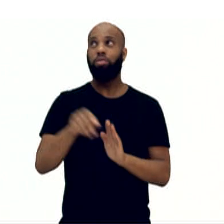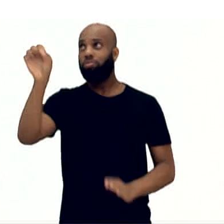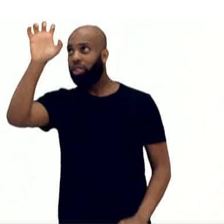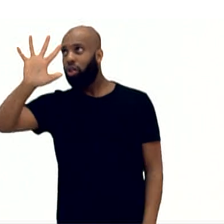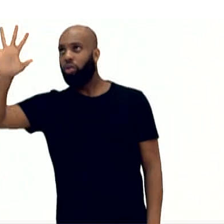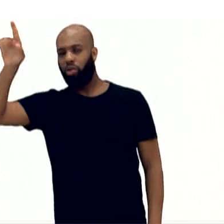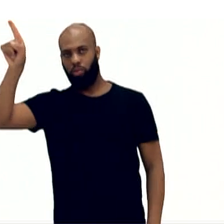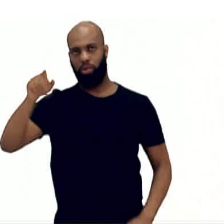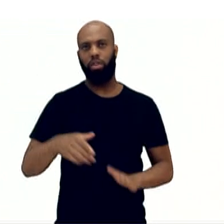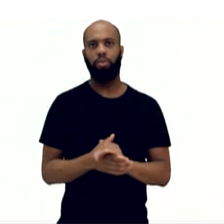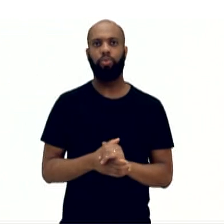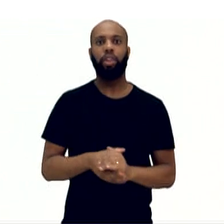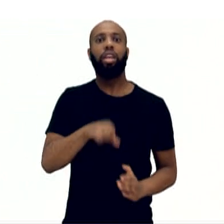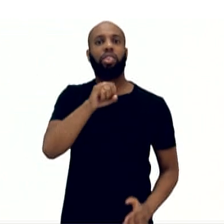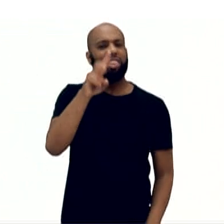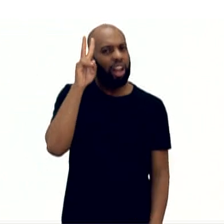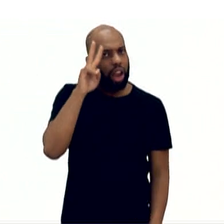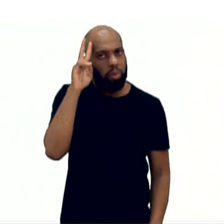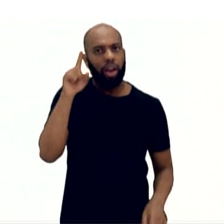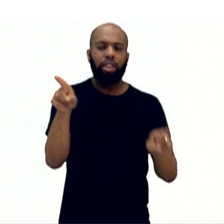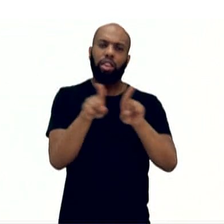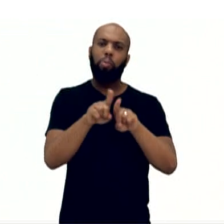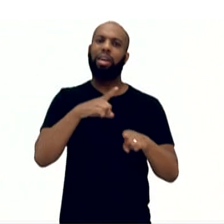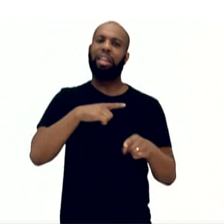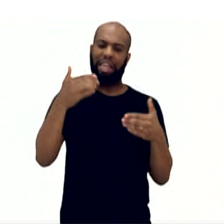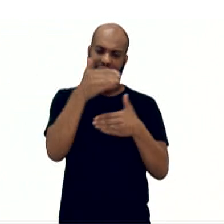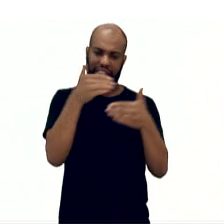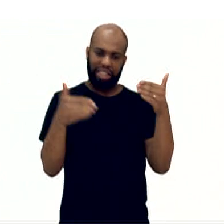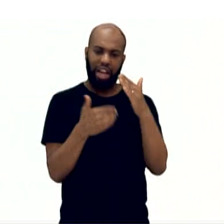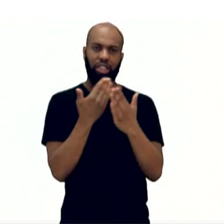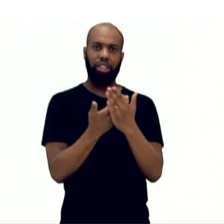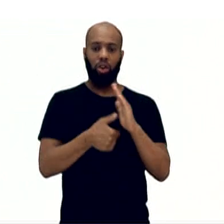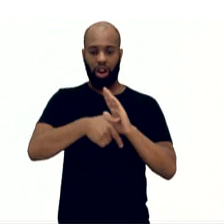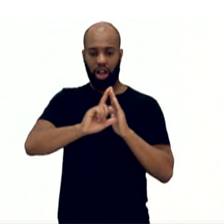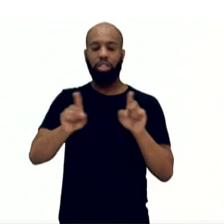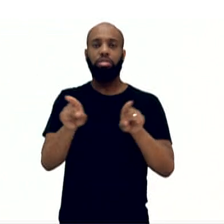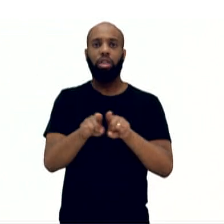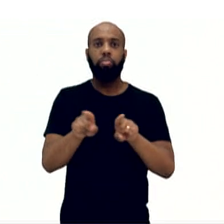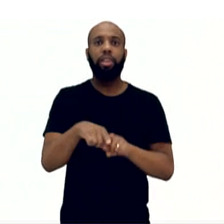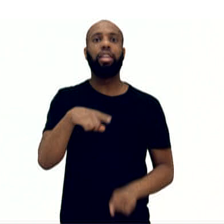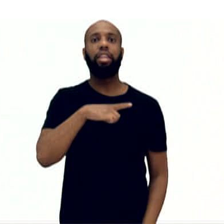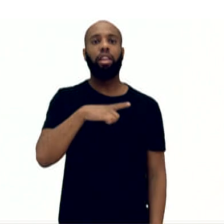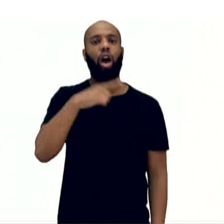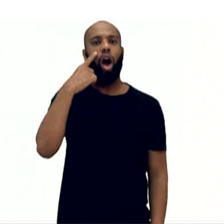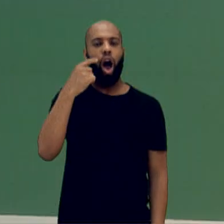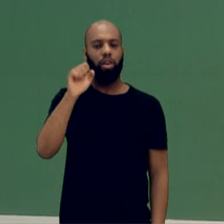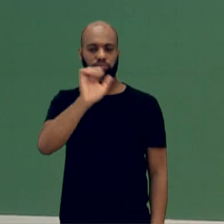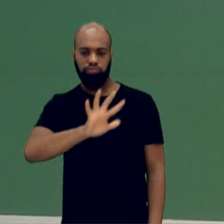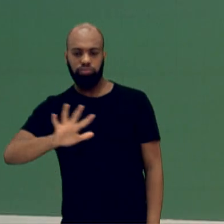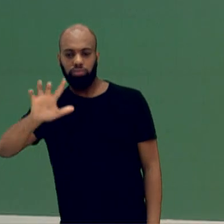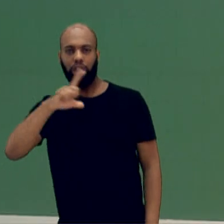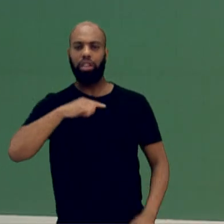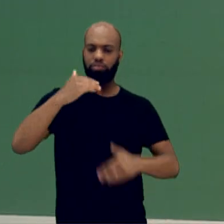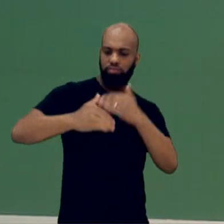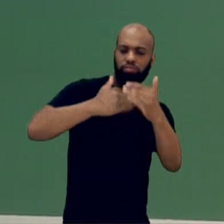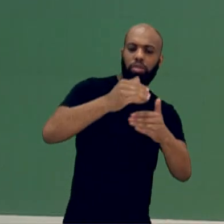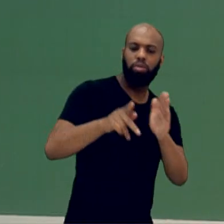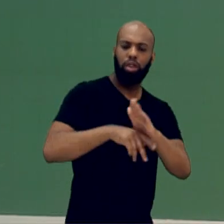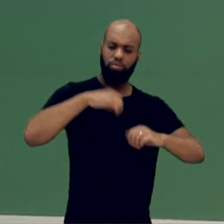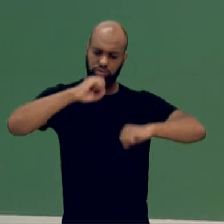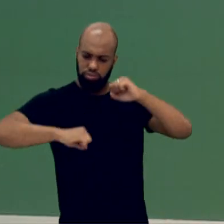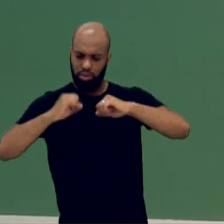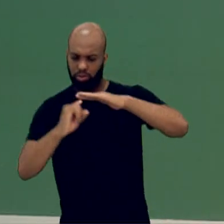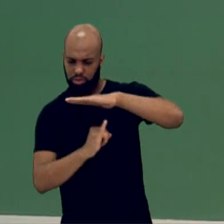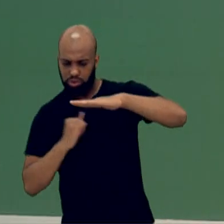se vocês lembrarem, depois podem buscar no slide da aula anterior, a gente tem lá as áreas onde eu tenho o maior desenvolvimento